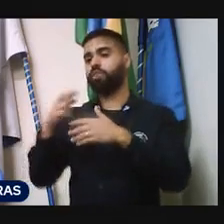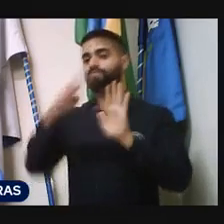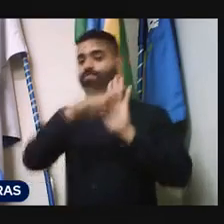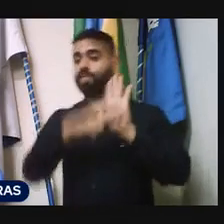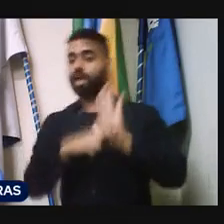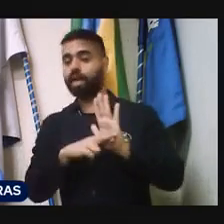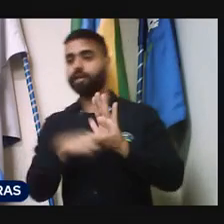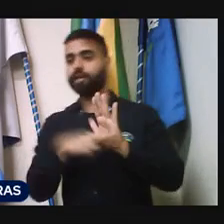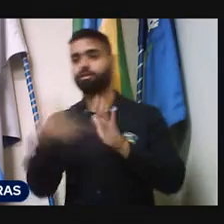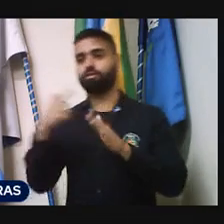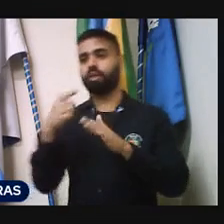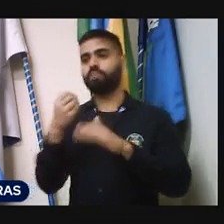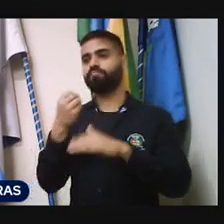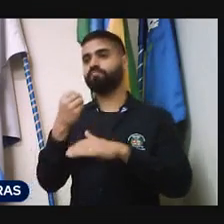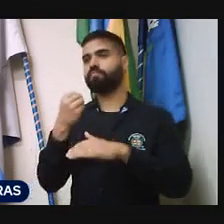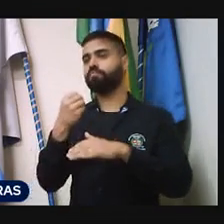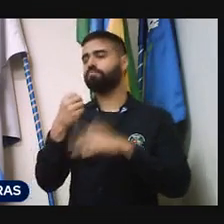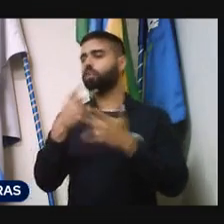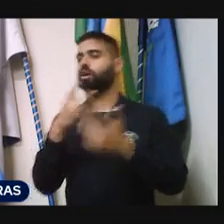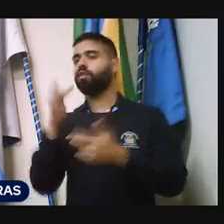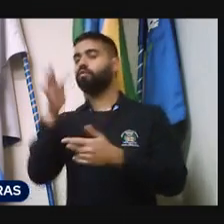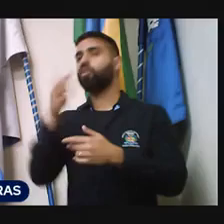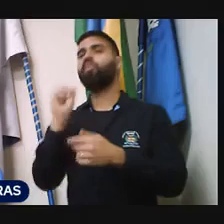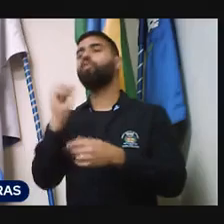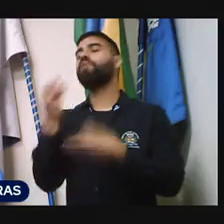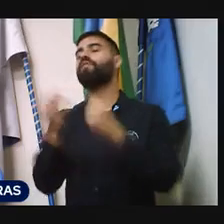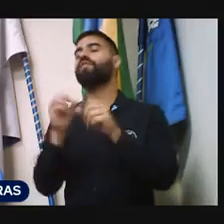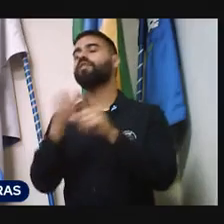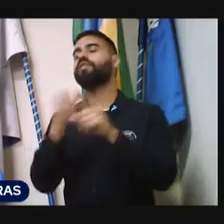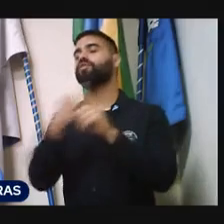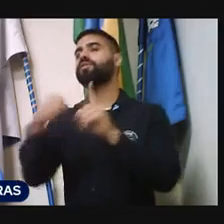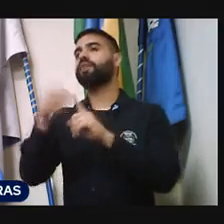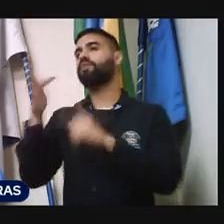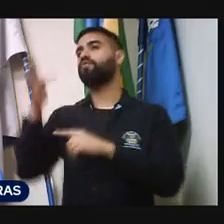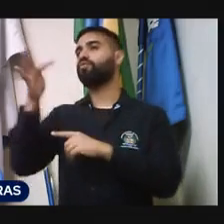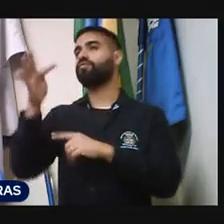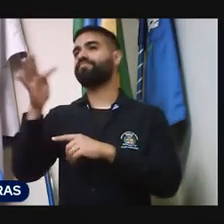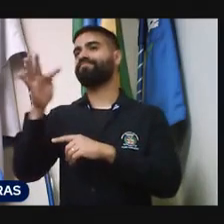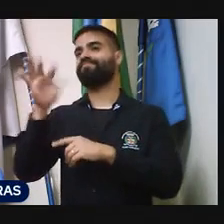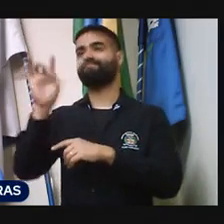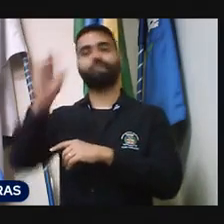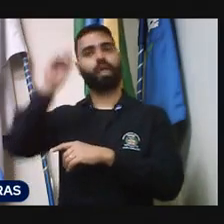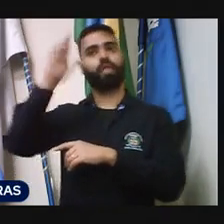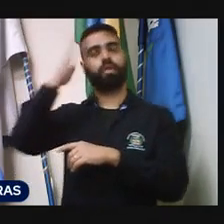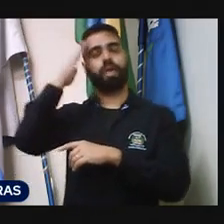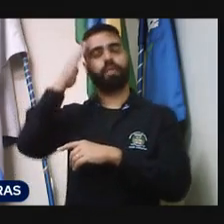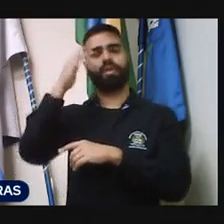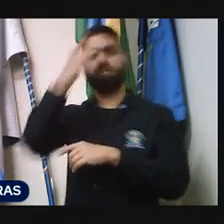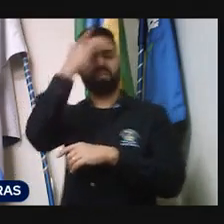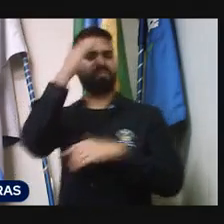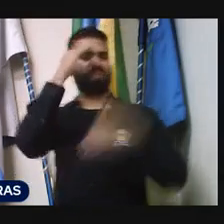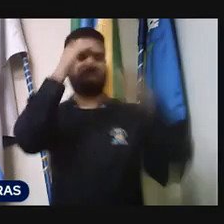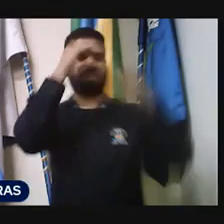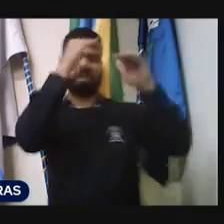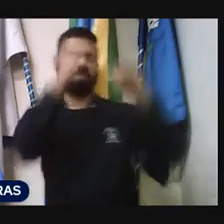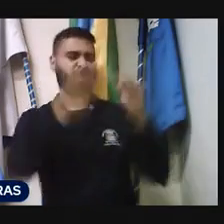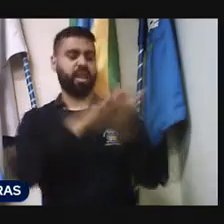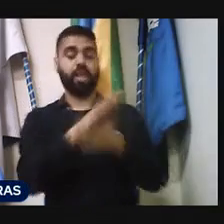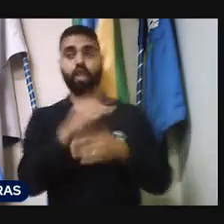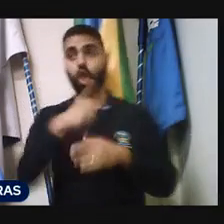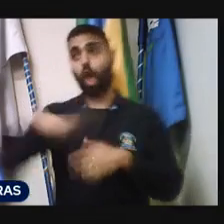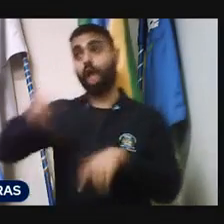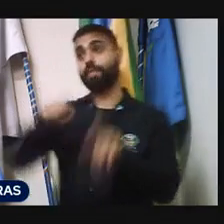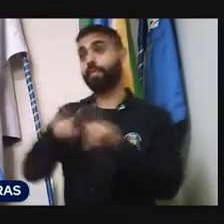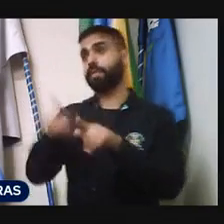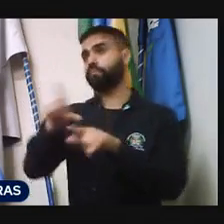sem Bons Frutos esperado nossa sociedade de com tempo só Deus sabe daqui a pouco ninguém vai respeitar mais ninguém daqui a pouco a gente